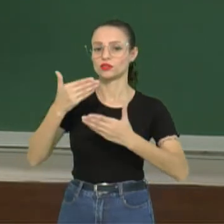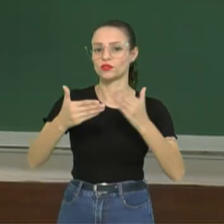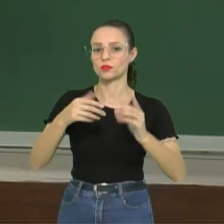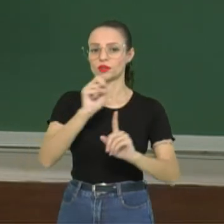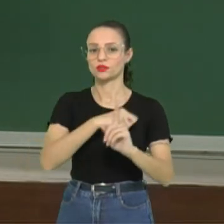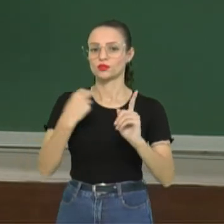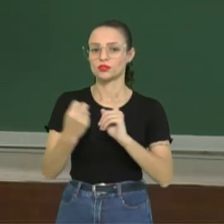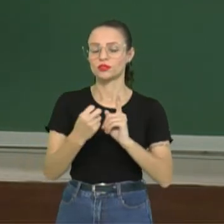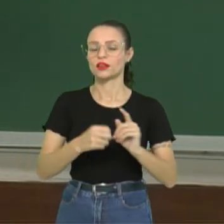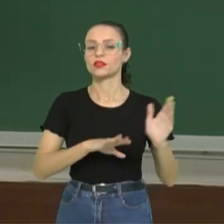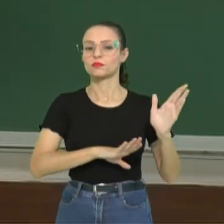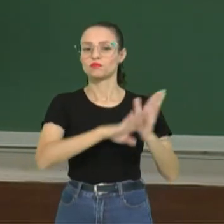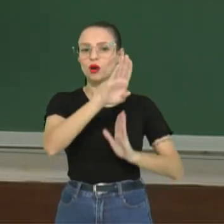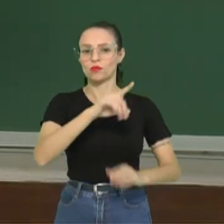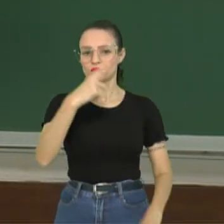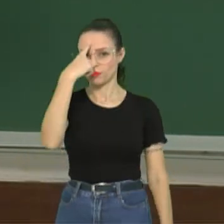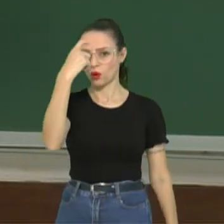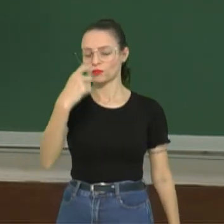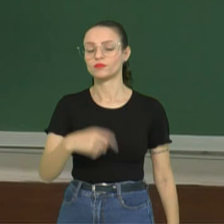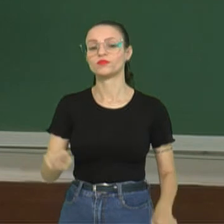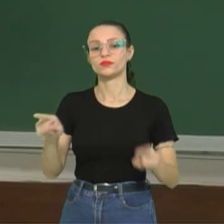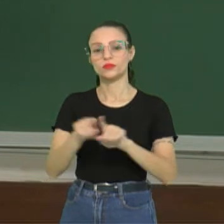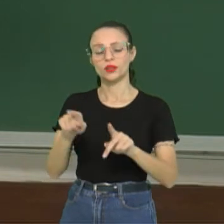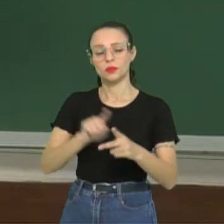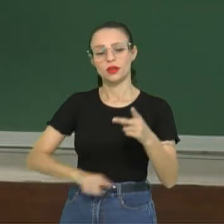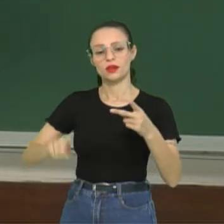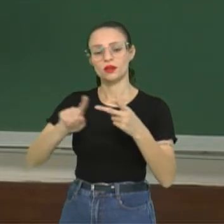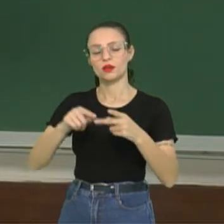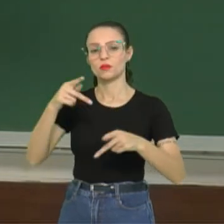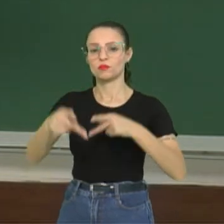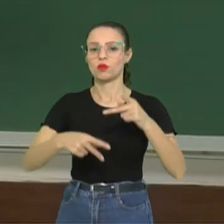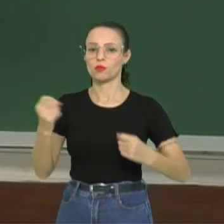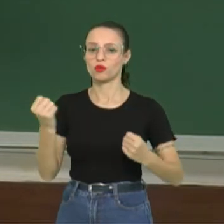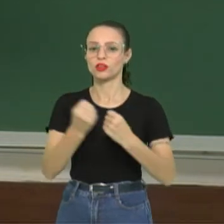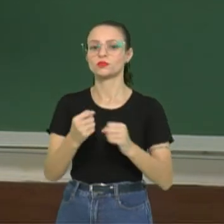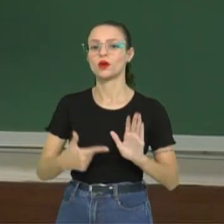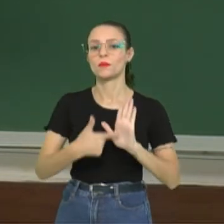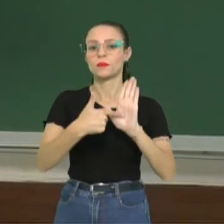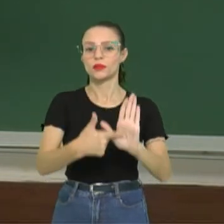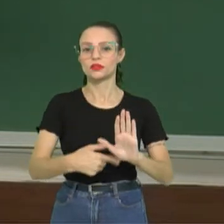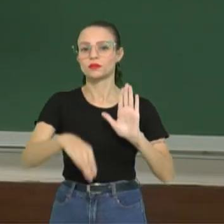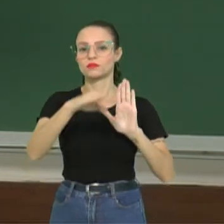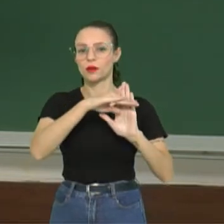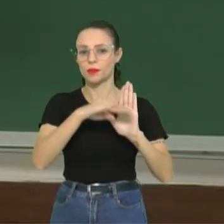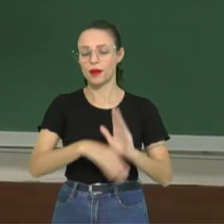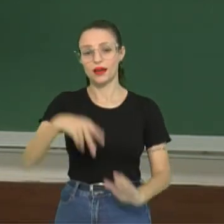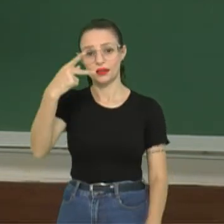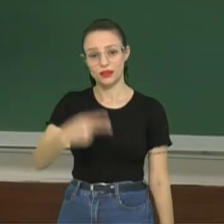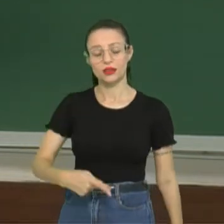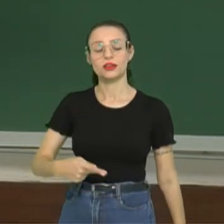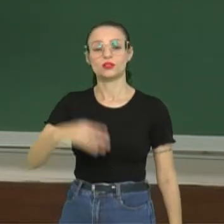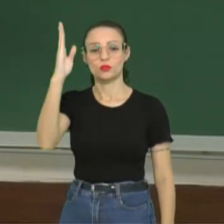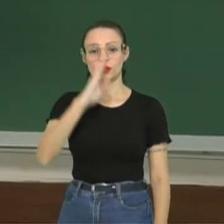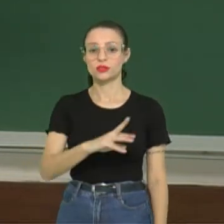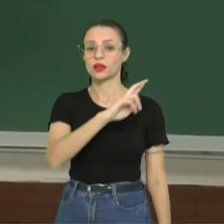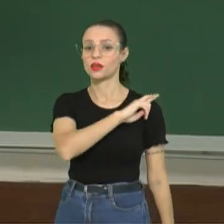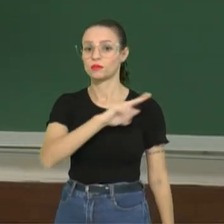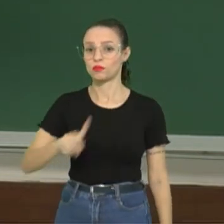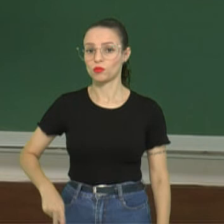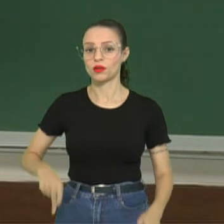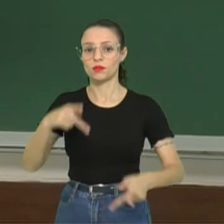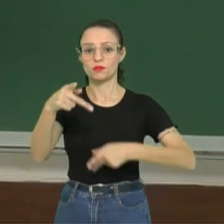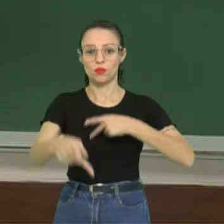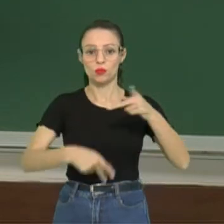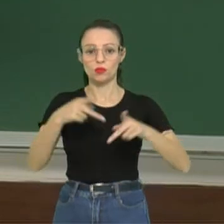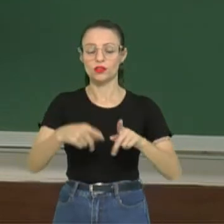das ideias progressistas vimos também o populismo e expressões do populismo no Brasil República populista